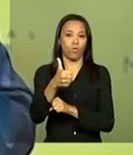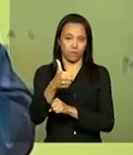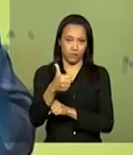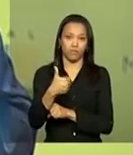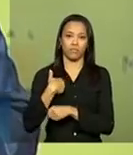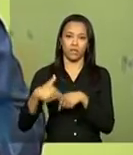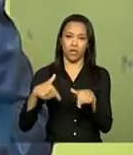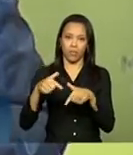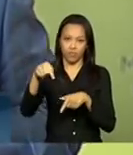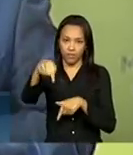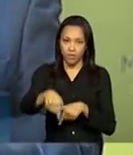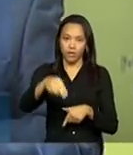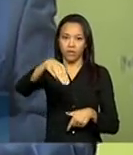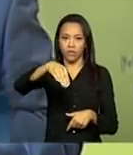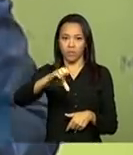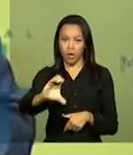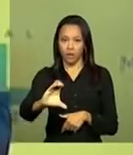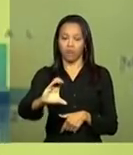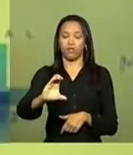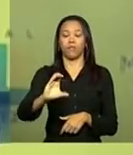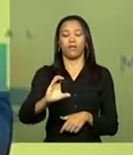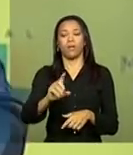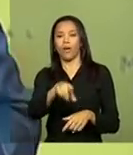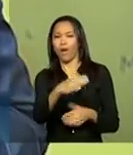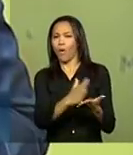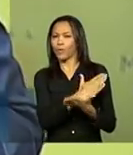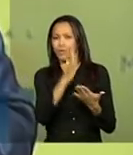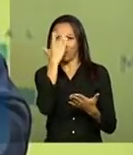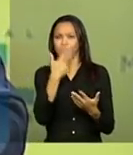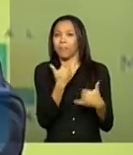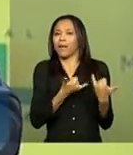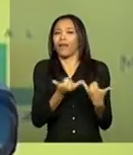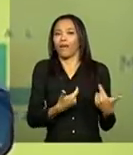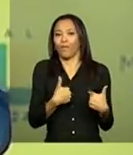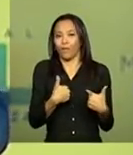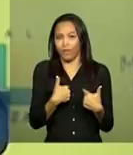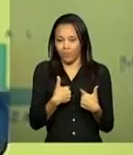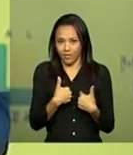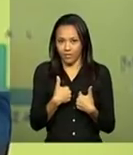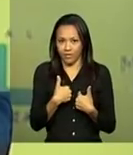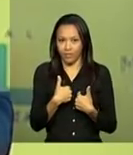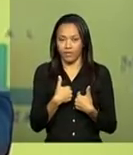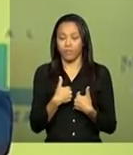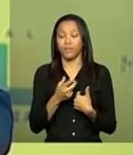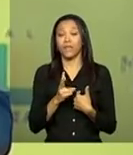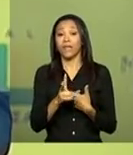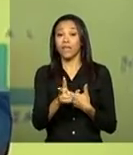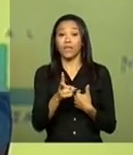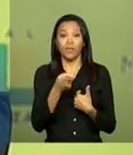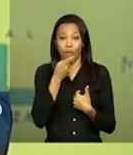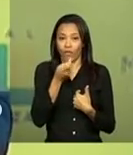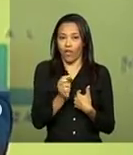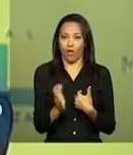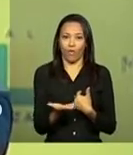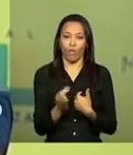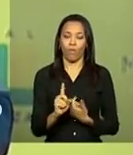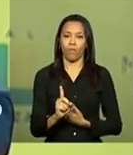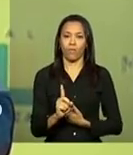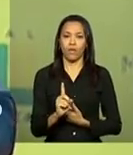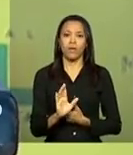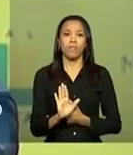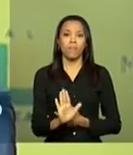tardio. Luiz Cláudio sempre brincava comigo, que eu sempre falava do despertar tardio da educação brasileira, mas não vou falar hoje.